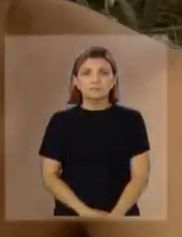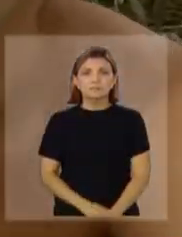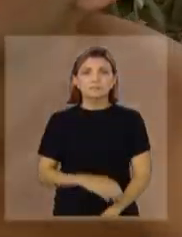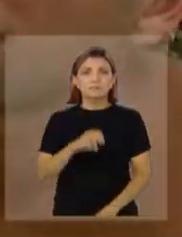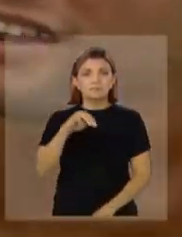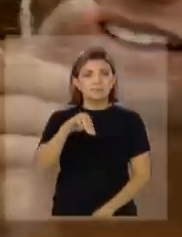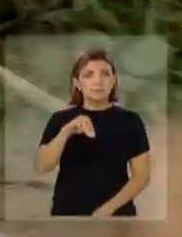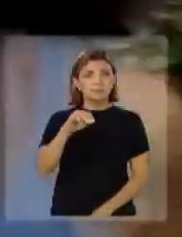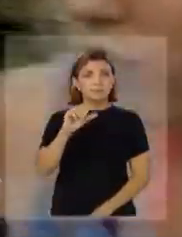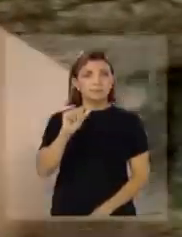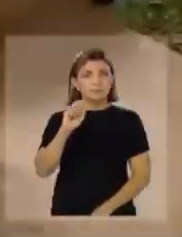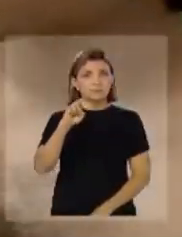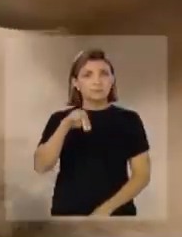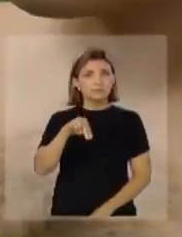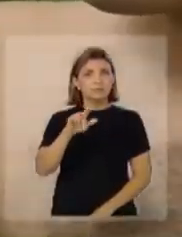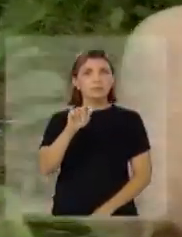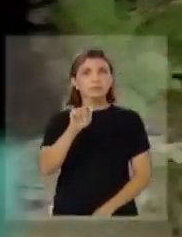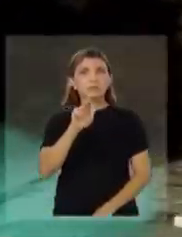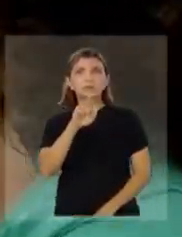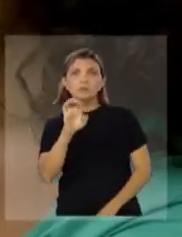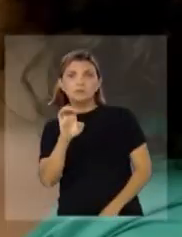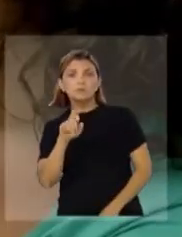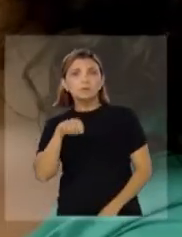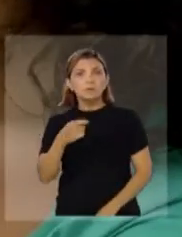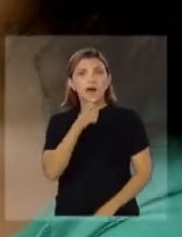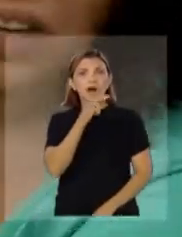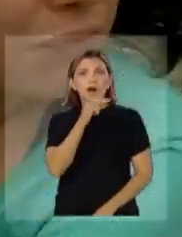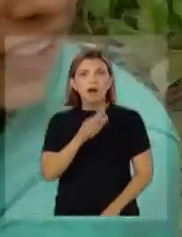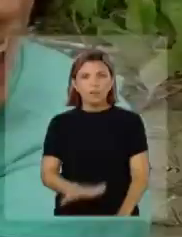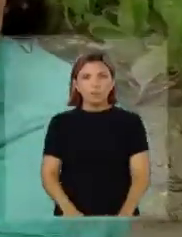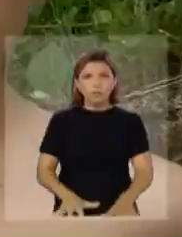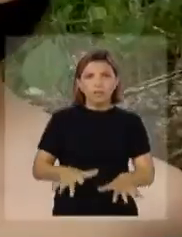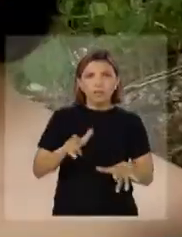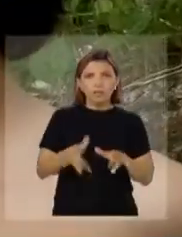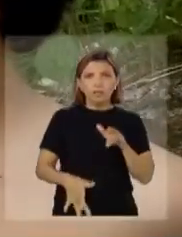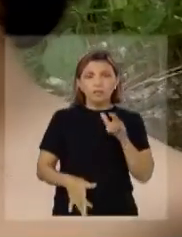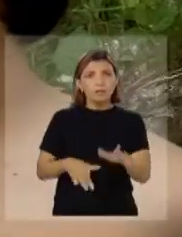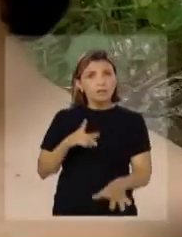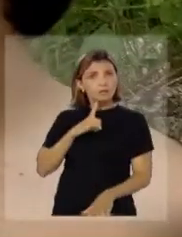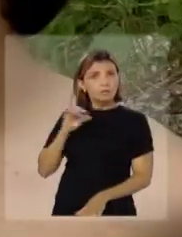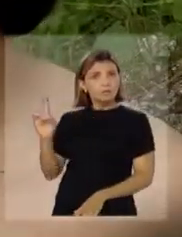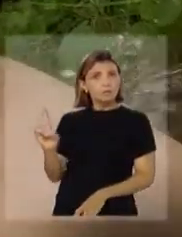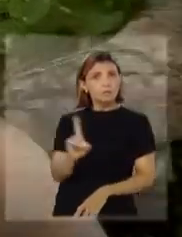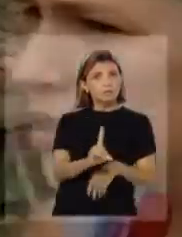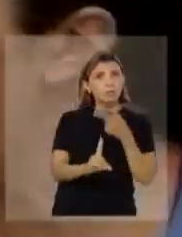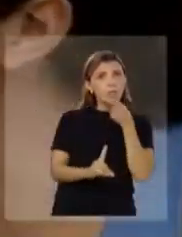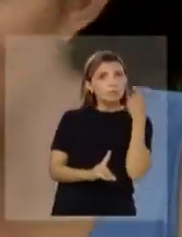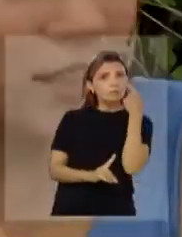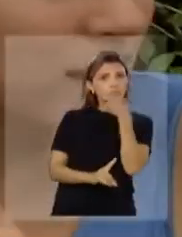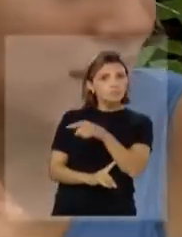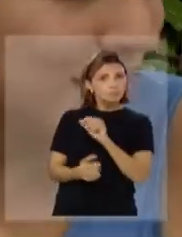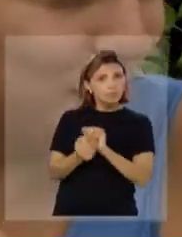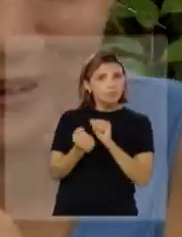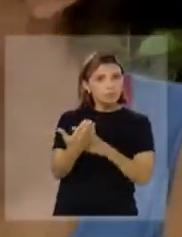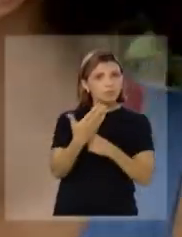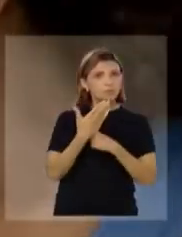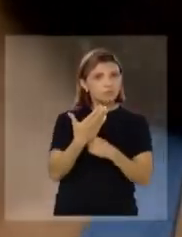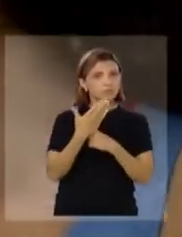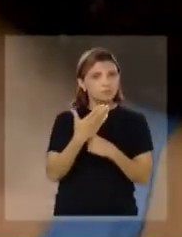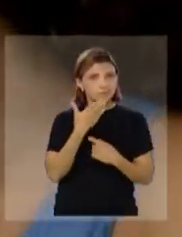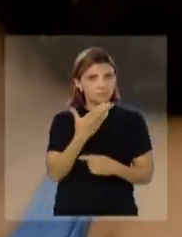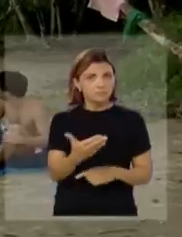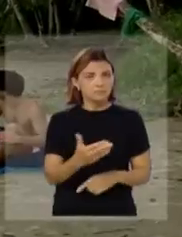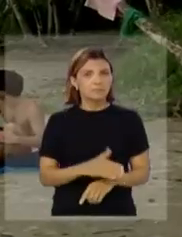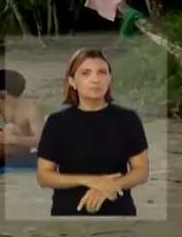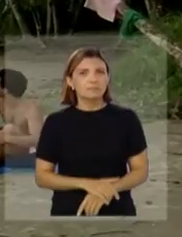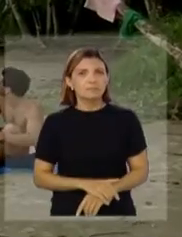lá fica o mangue, né? É o mangue, sim. Eu nunca fui lá. Tem um cara indo pra lá. Nossa. Nossa. Vamos lá? Demorou, vamos